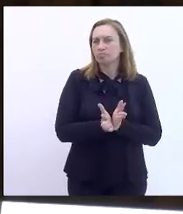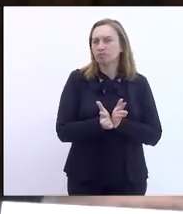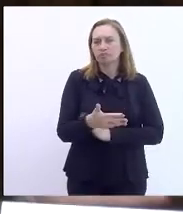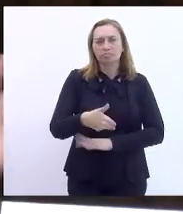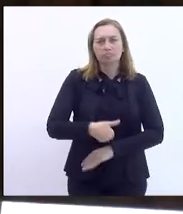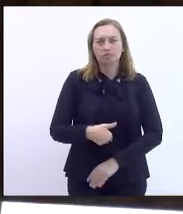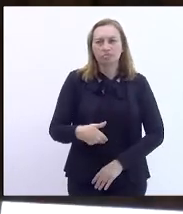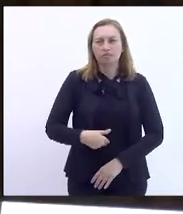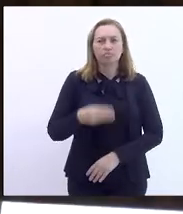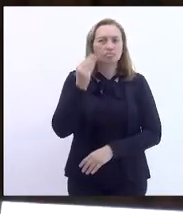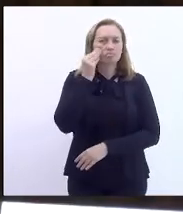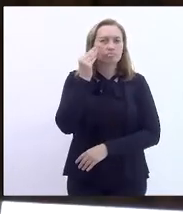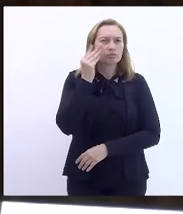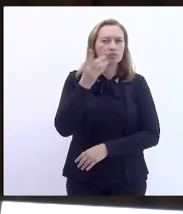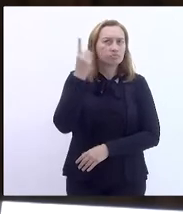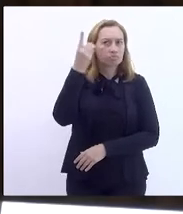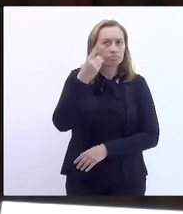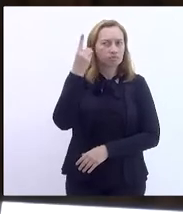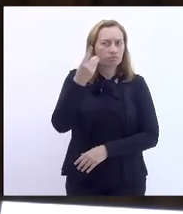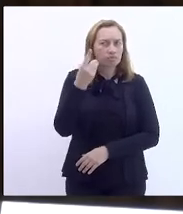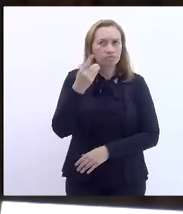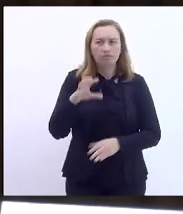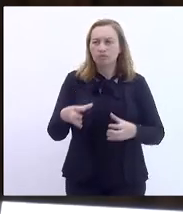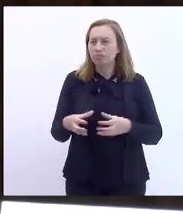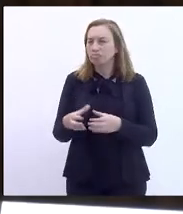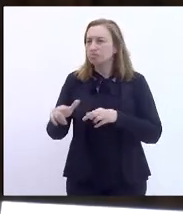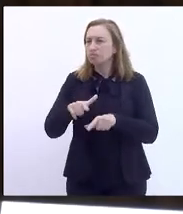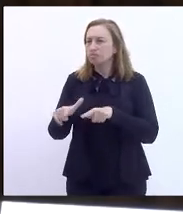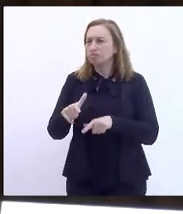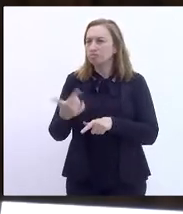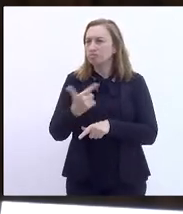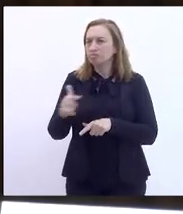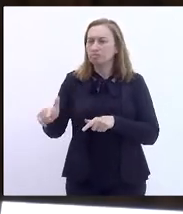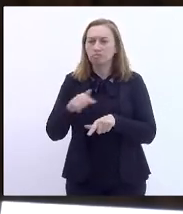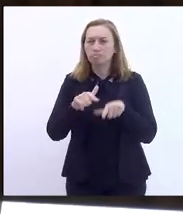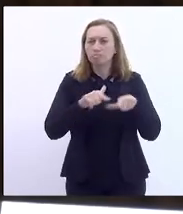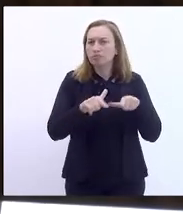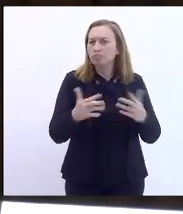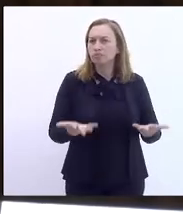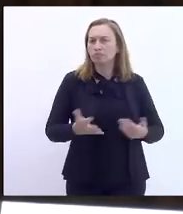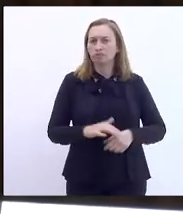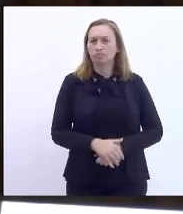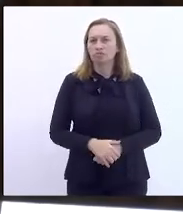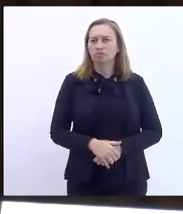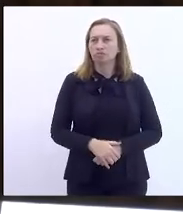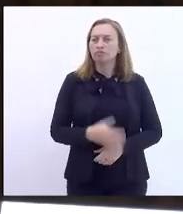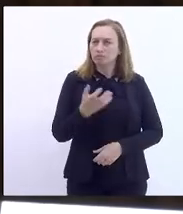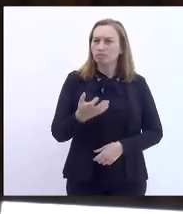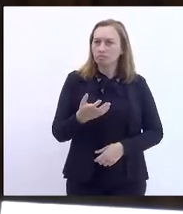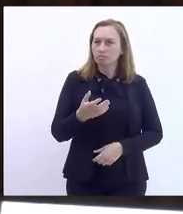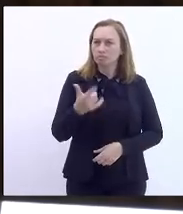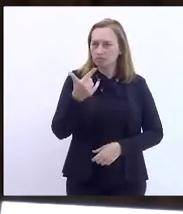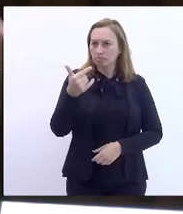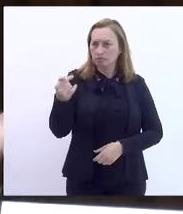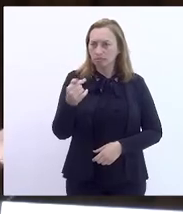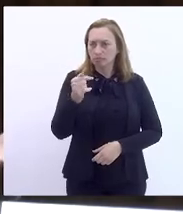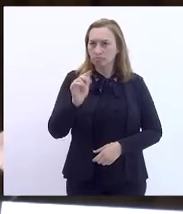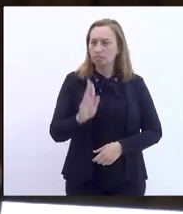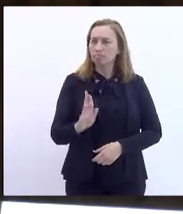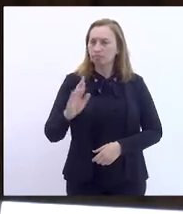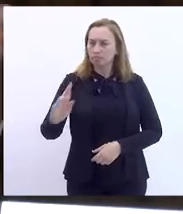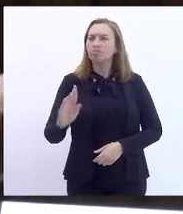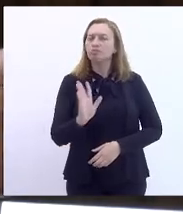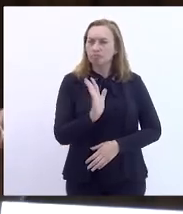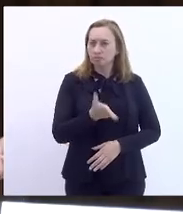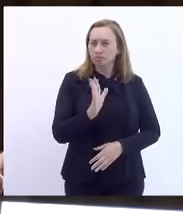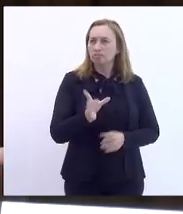única Francisco deputada que Preside a comissão de trabalho não tem emprego eu queria 17 milhões já que vendeu